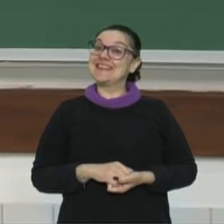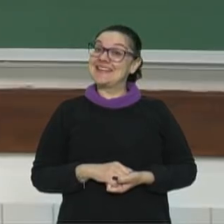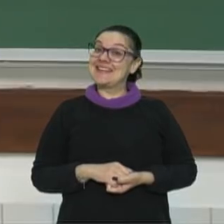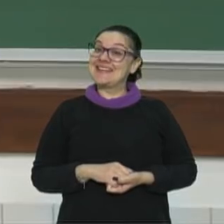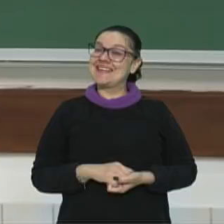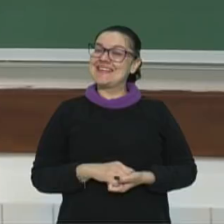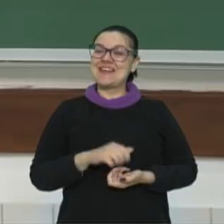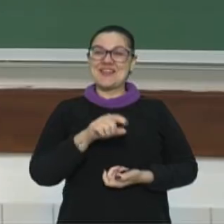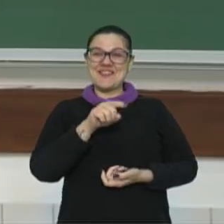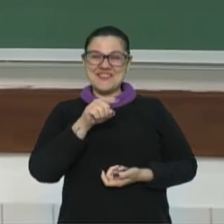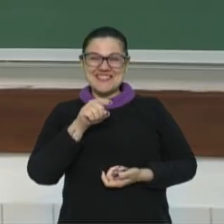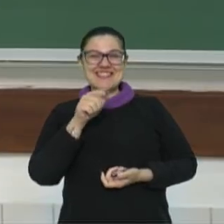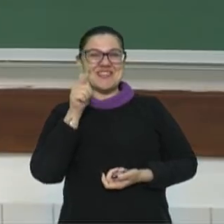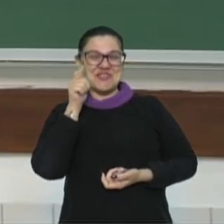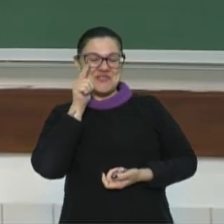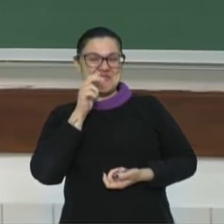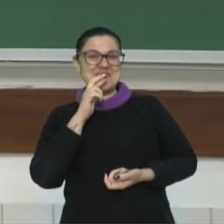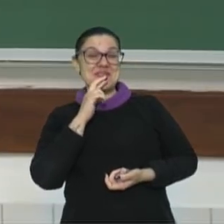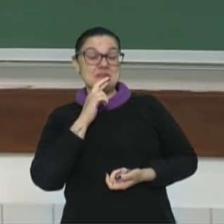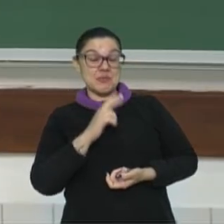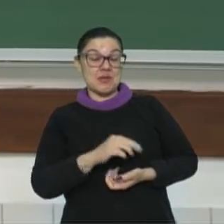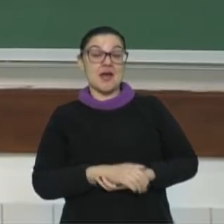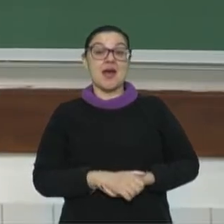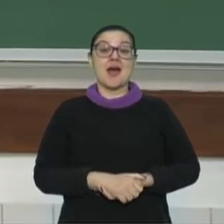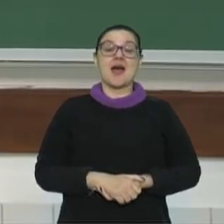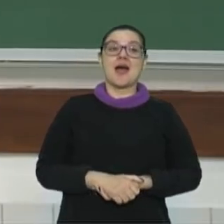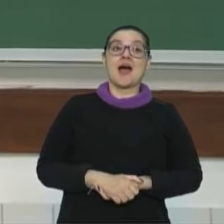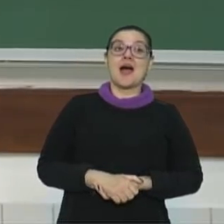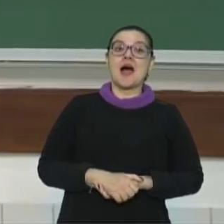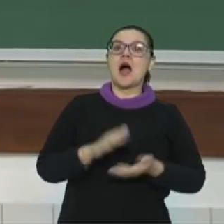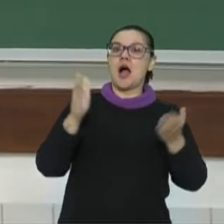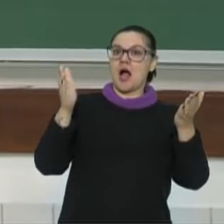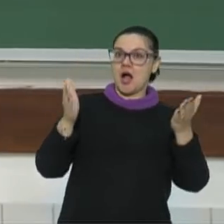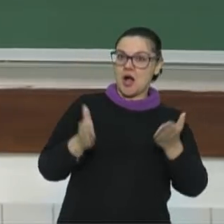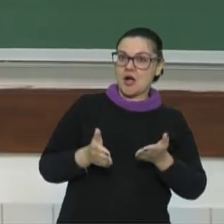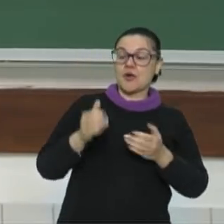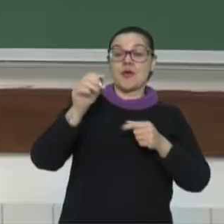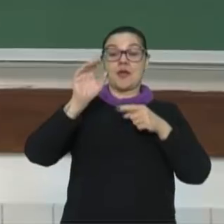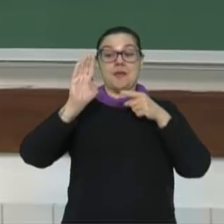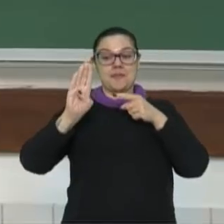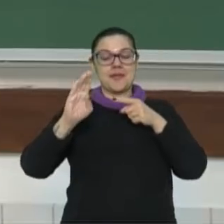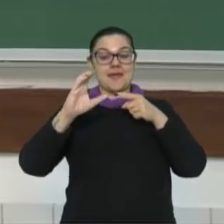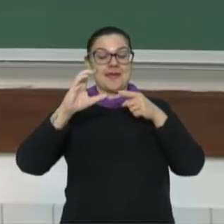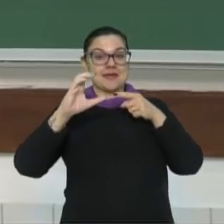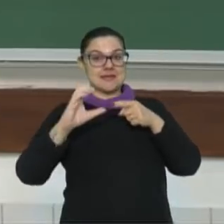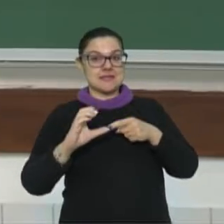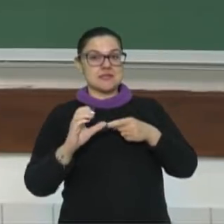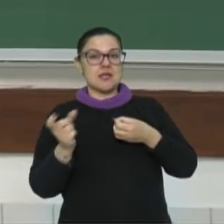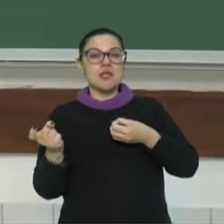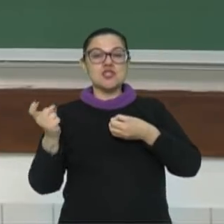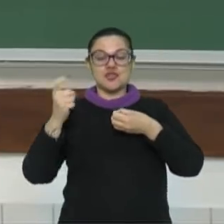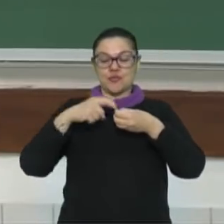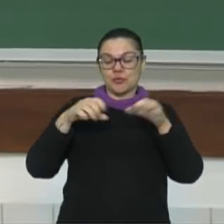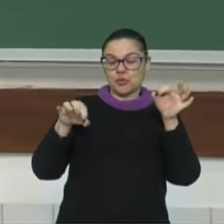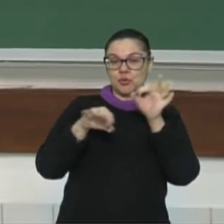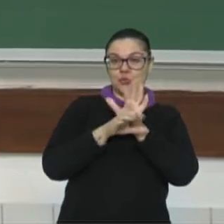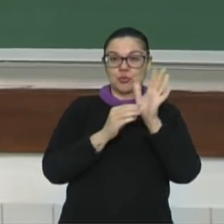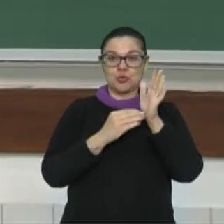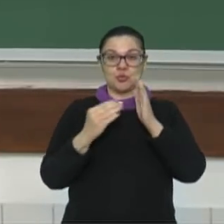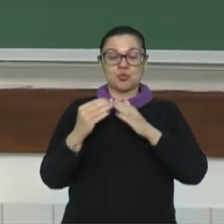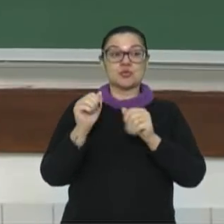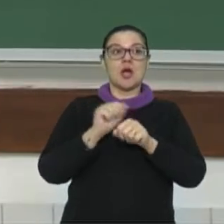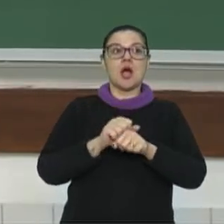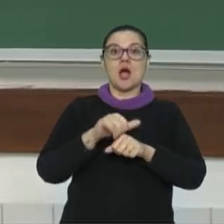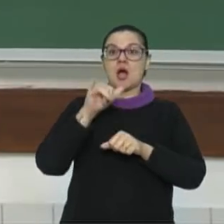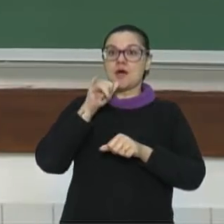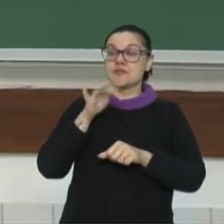Então, queridos, você conseguiu responder? Eu vou passar mais a B e a C e aí a gente corrige tudo junto. Só quero